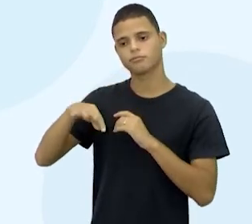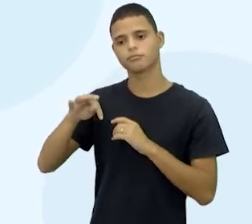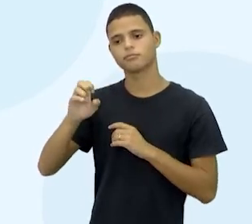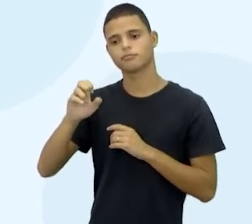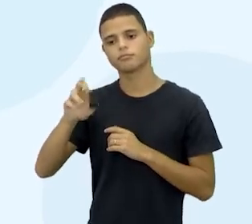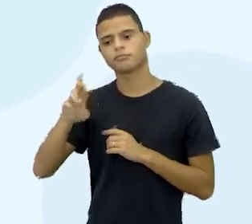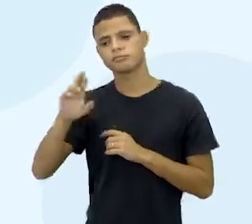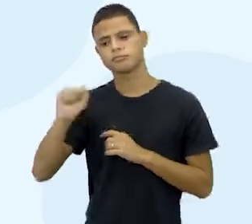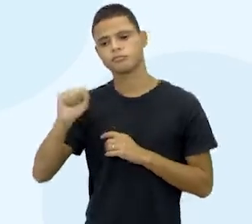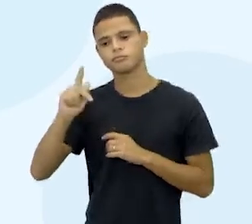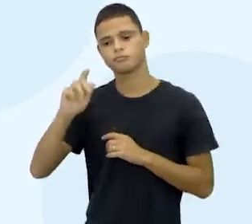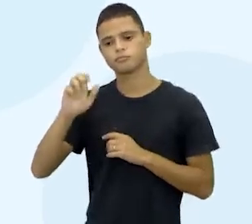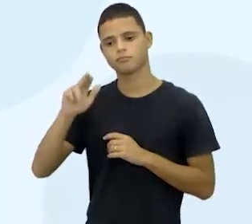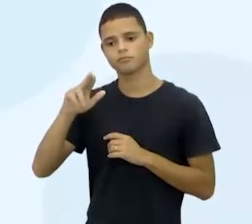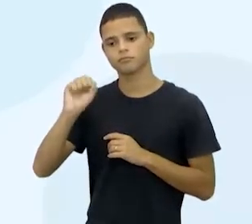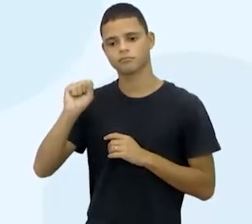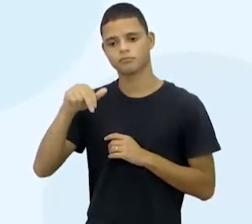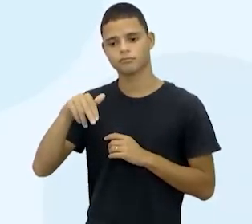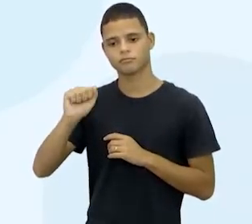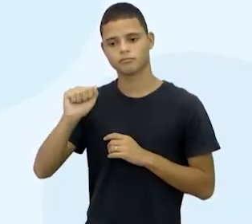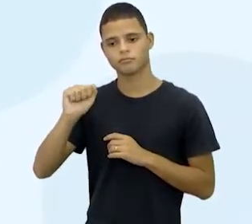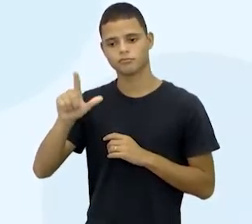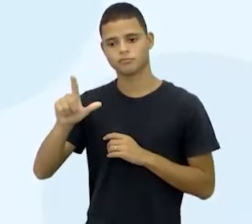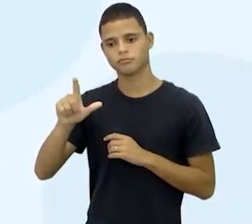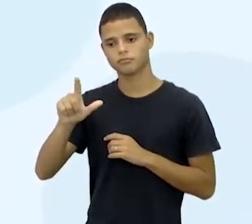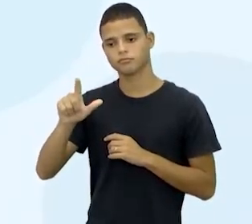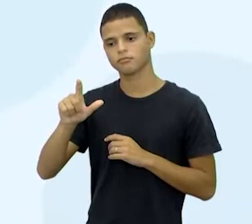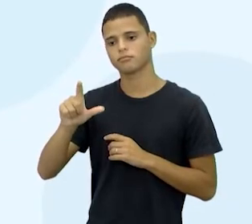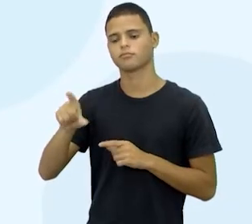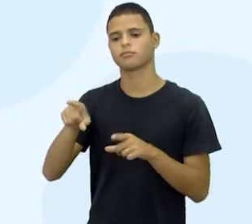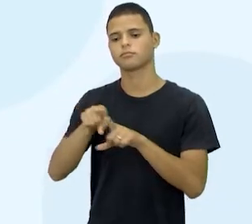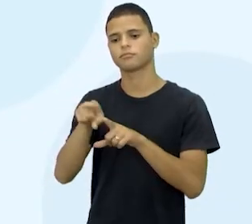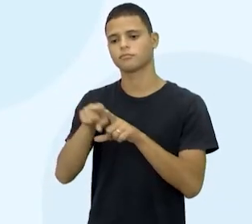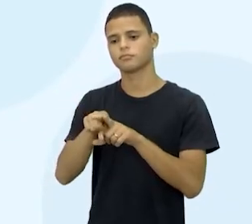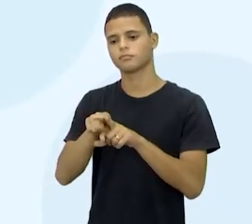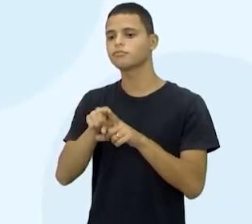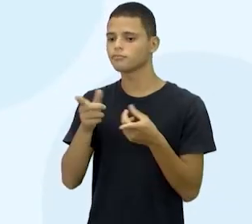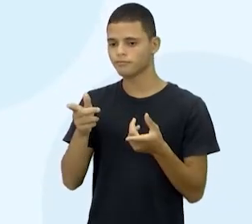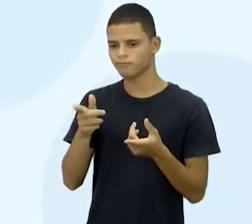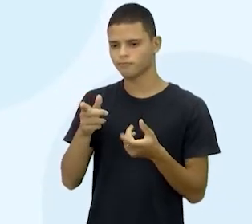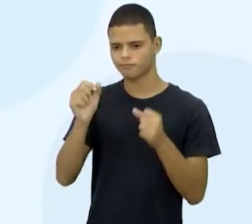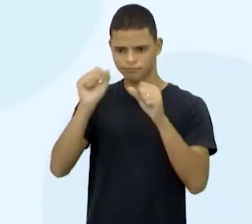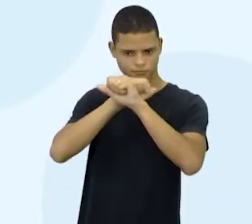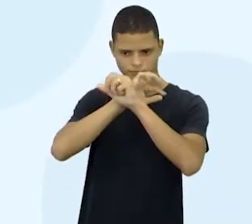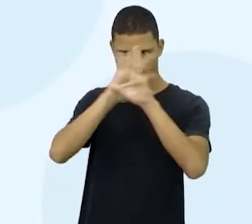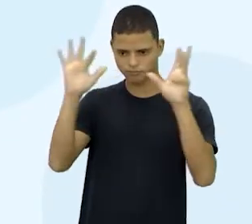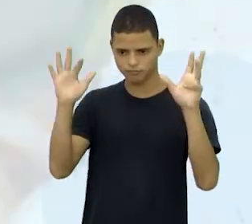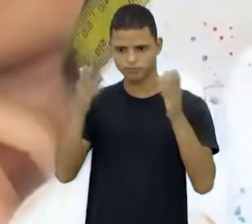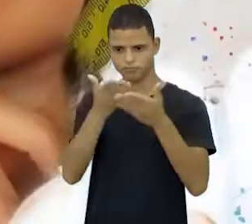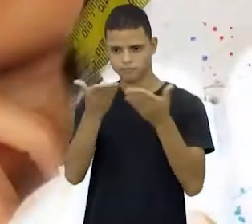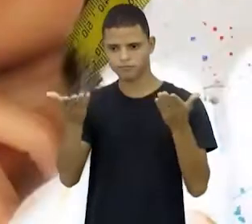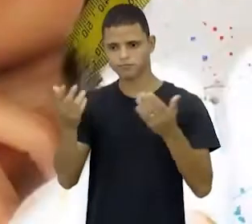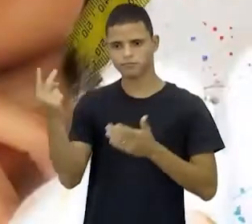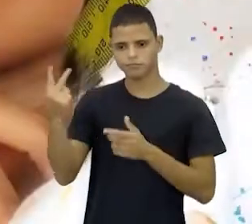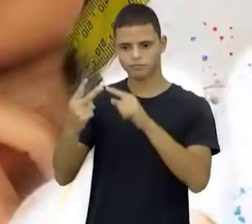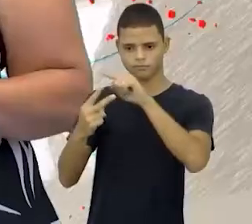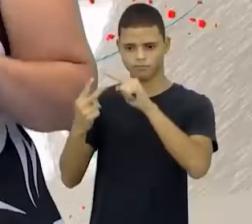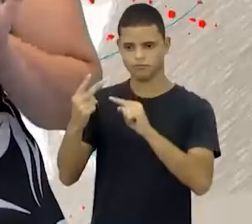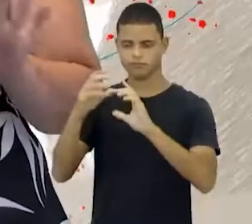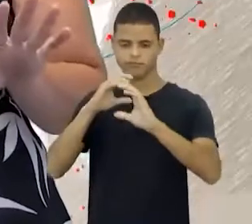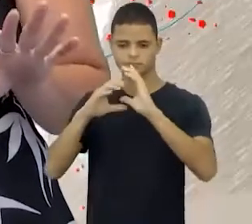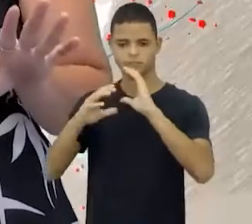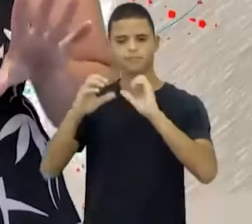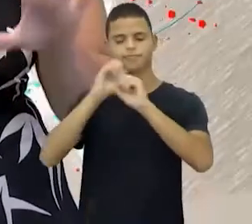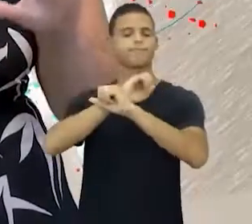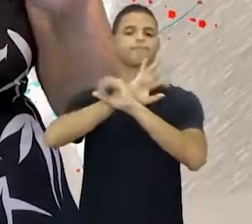e comunicação interpessoal. Professora Fernanda, ficou claro para você essas duas formas de comunicação?